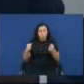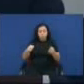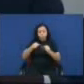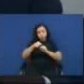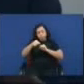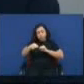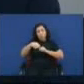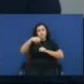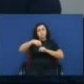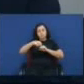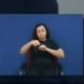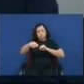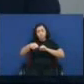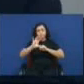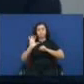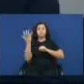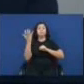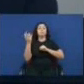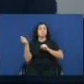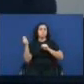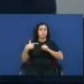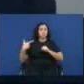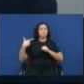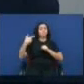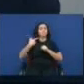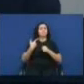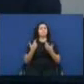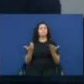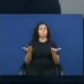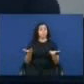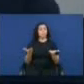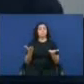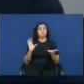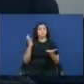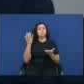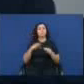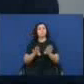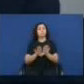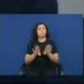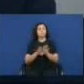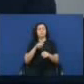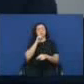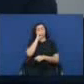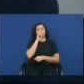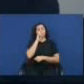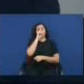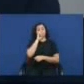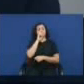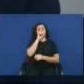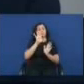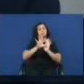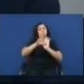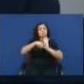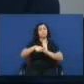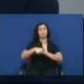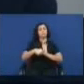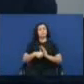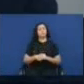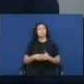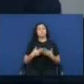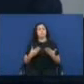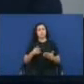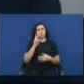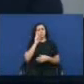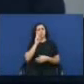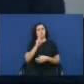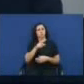carteira, né, e de repente pode ser abordada e pode, né, correr um risco aí de ser assaltado. A gente